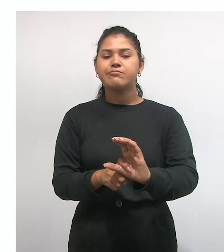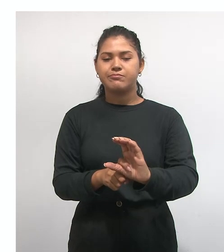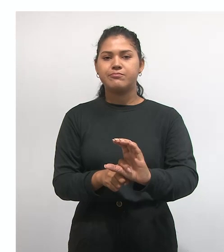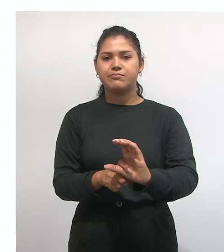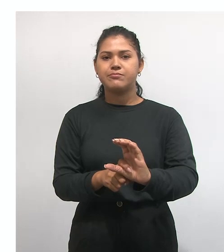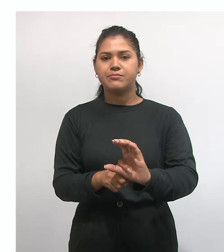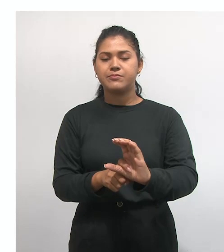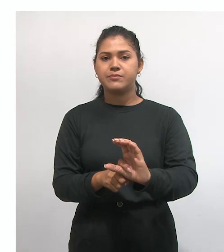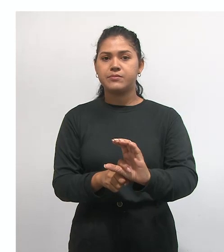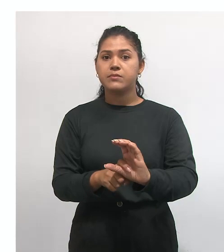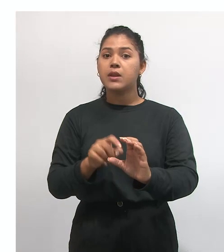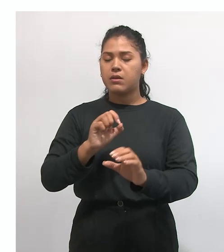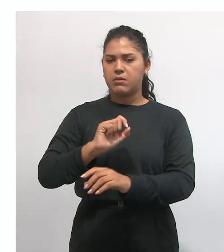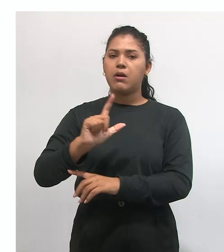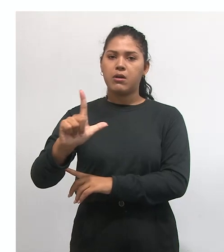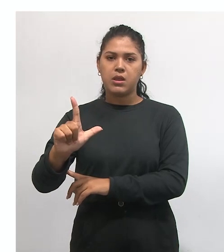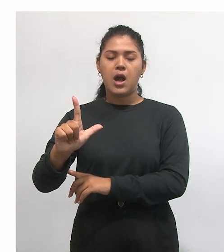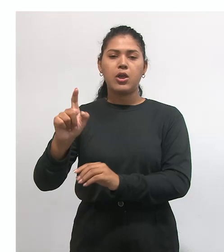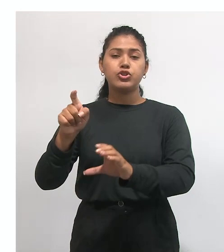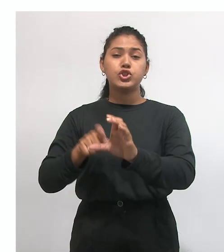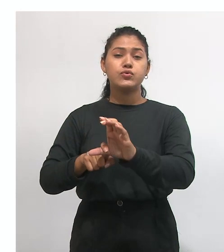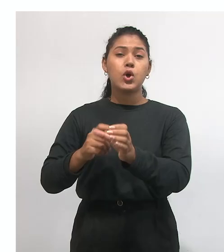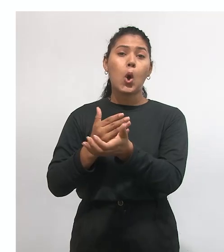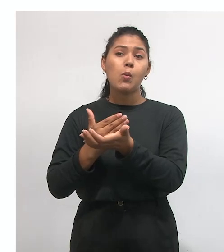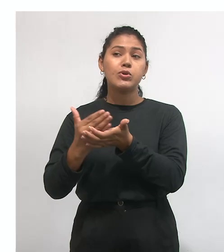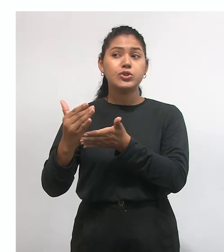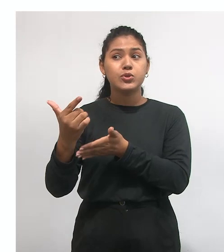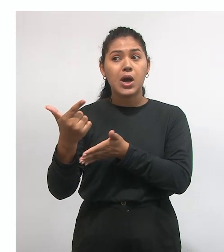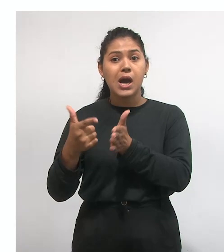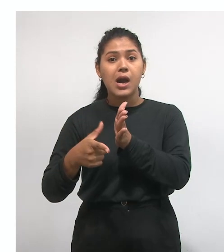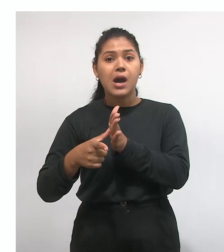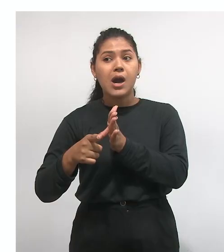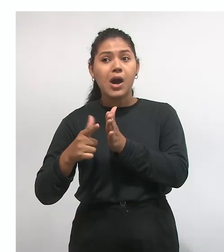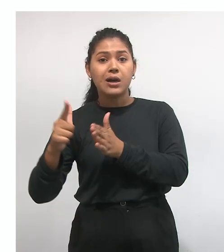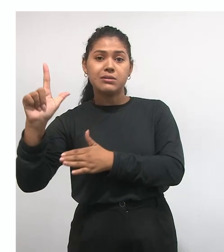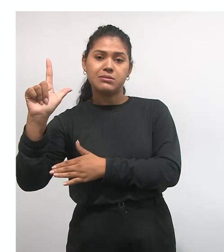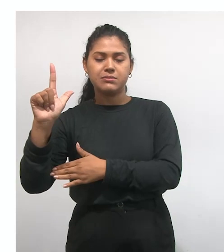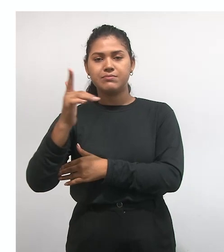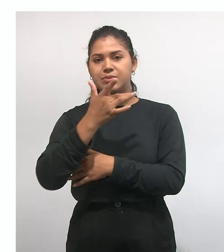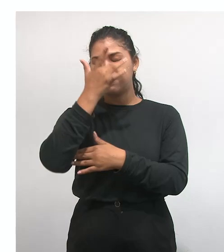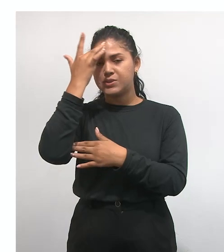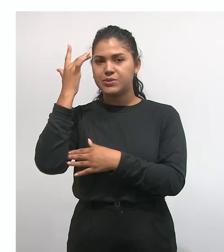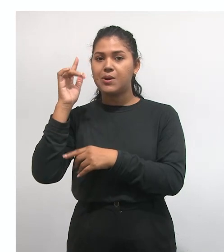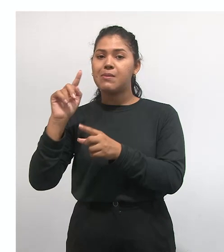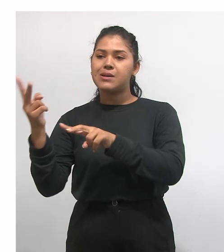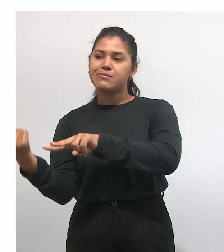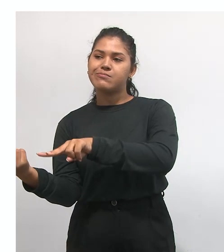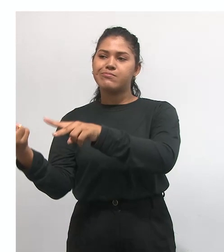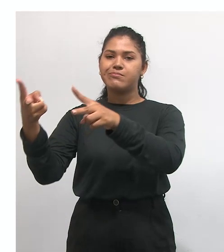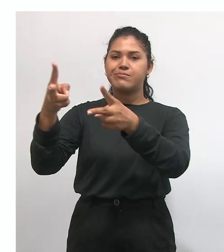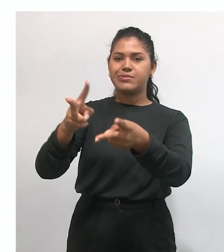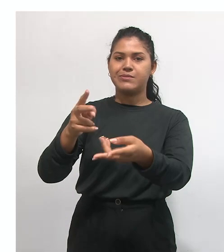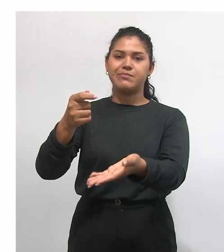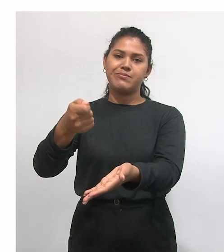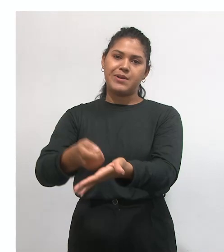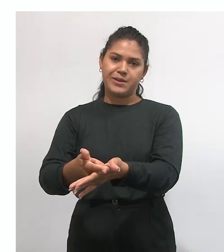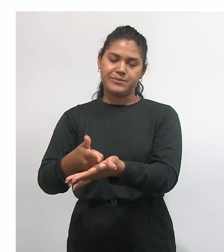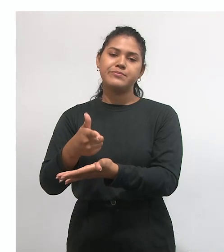na gestão de uma pessoa, mas ele passou para você, tá? Então, basicamente esse é um